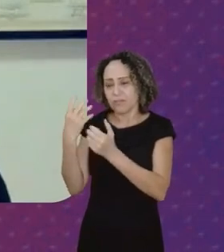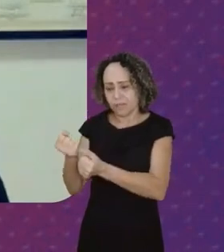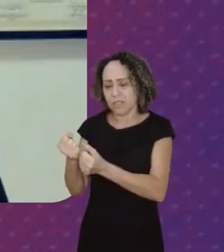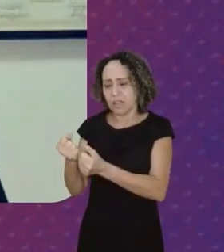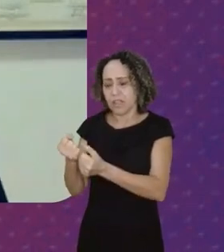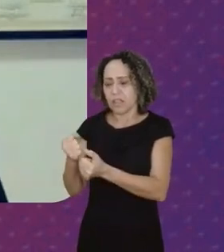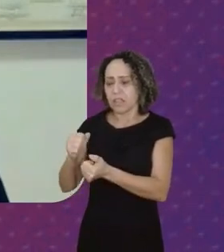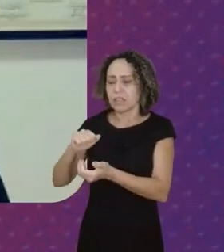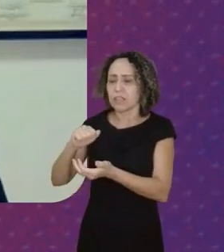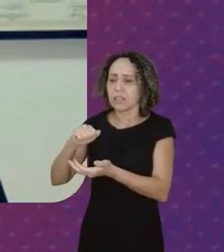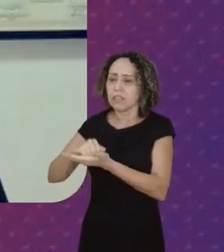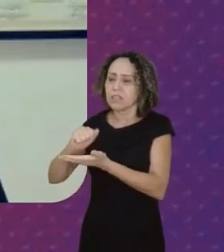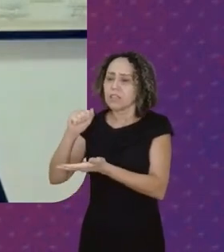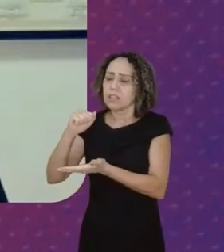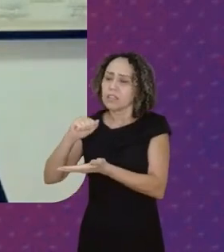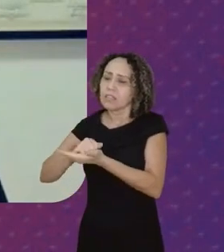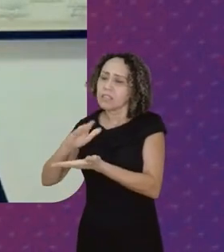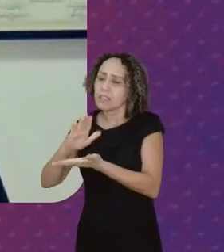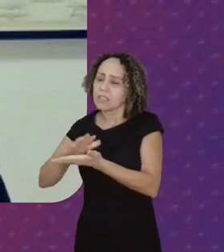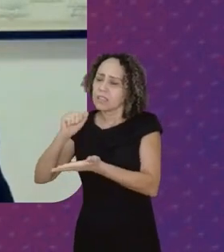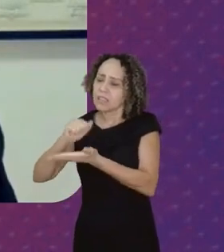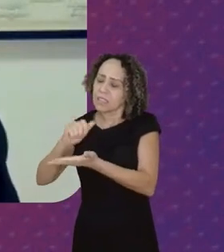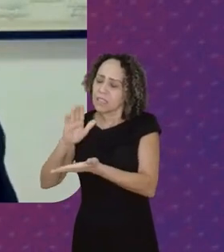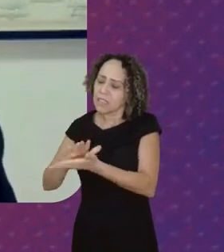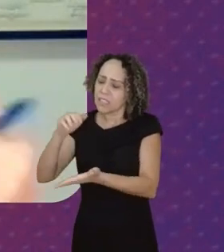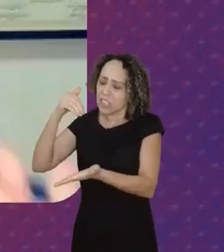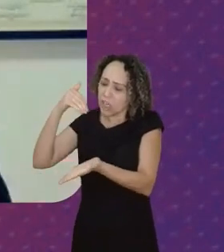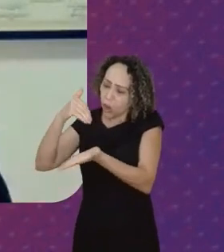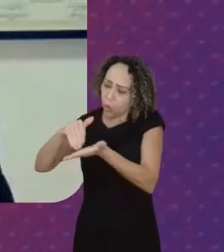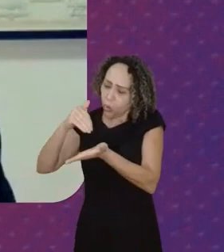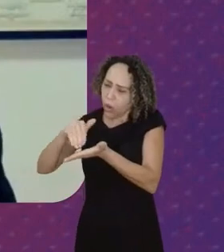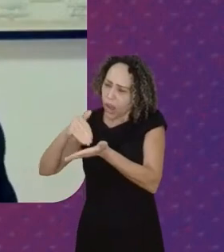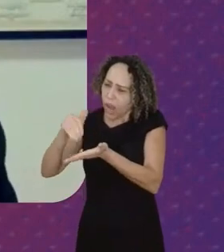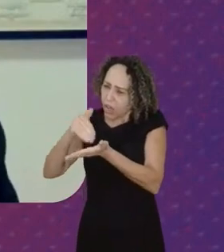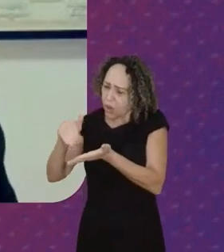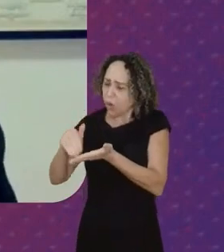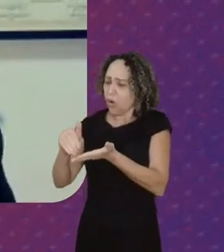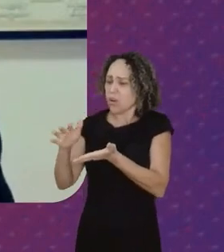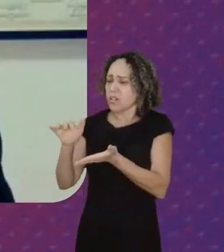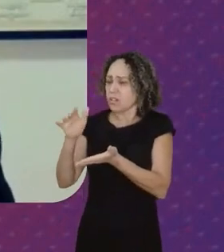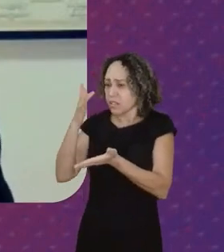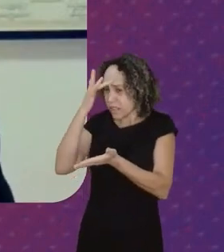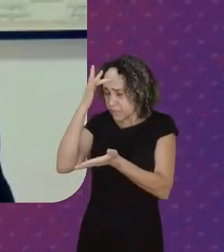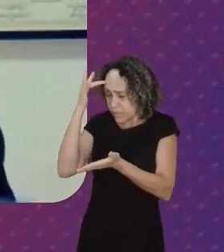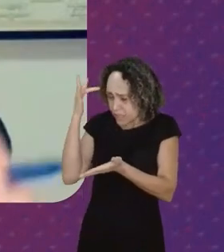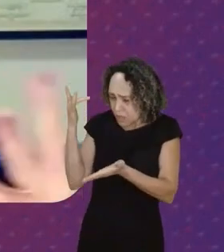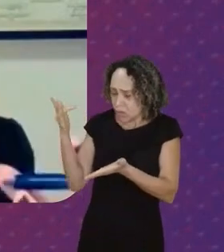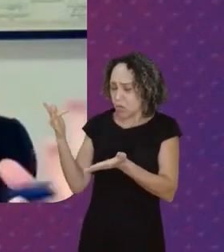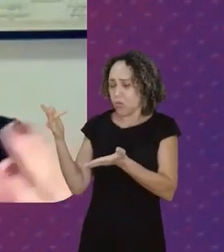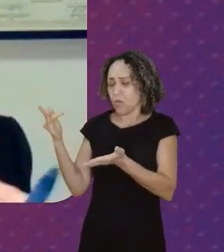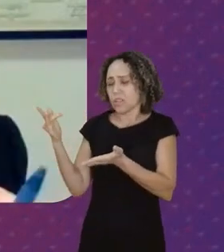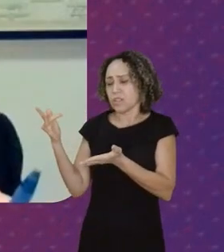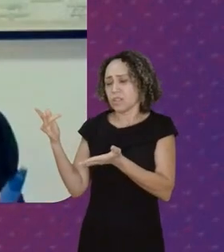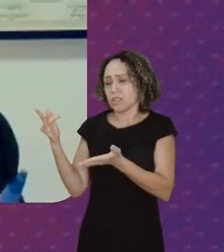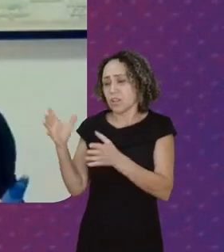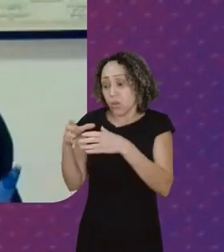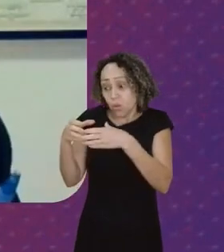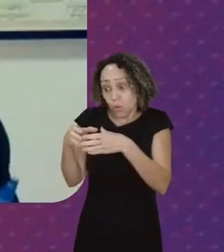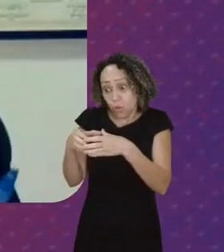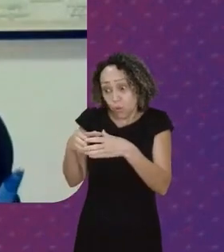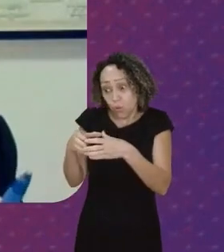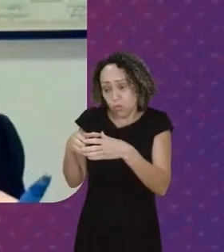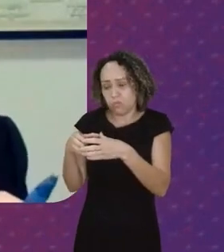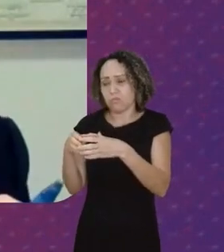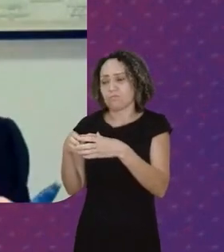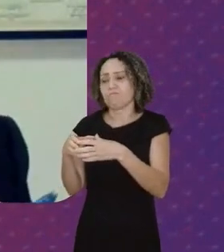competente do Registro Civil das Pessoas Jurídicas. E eles vão ter que ter uma sede também, vão ter que escolher uma sede, porque o registro vai ter que ser